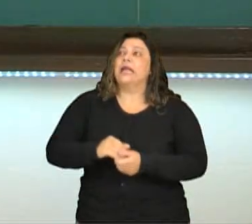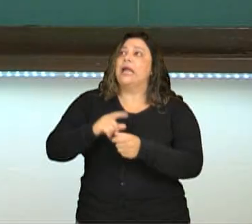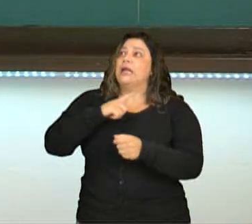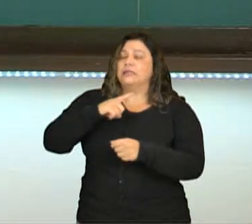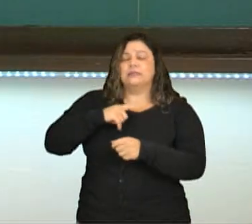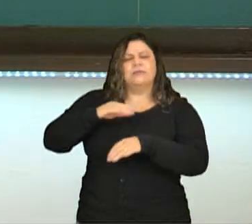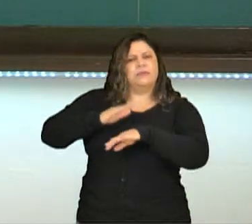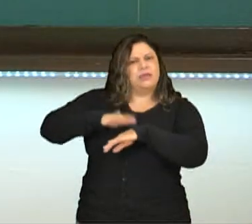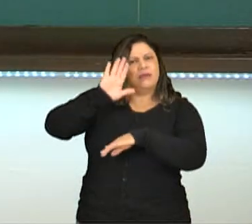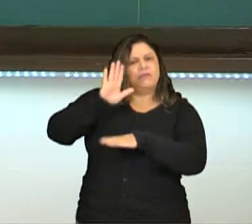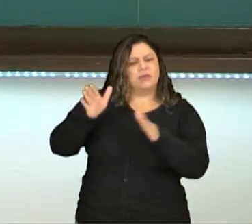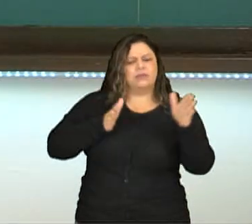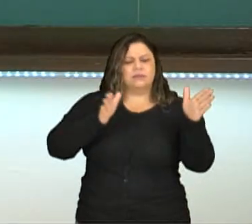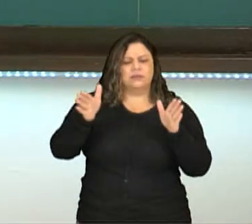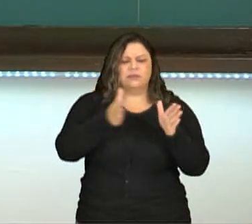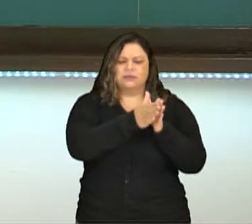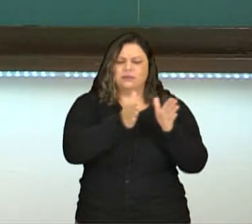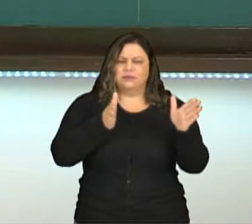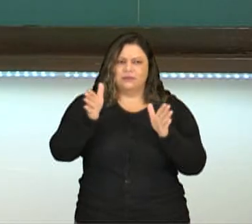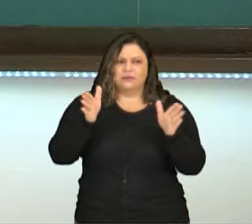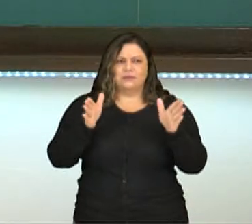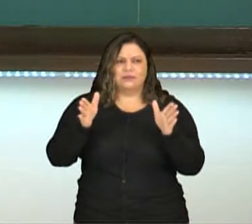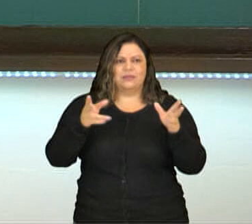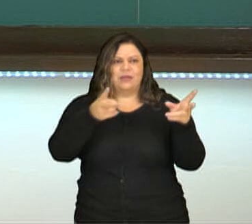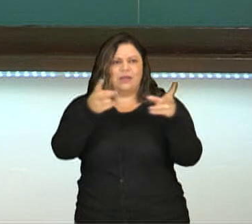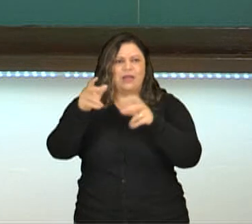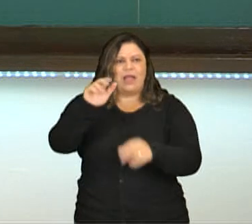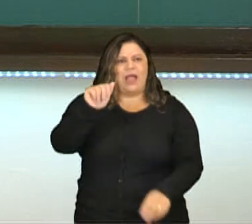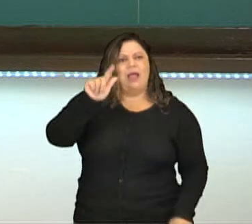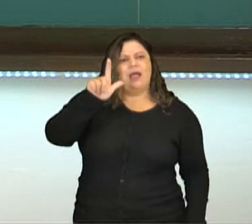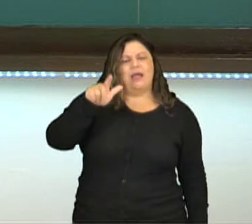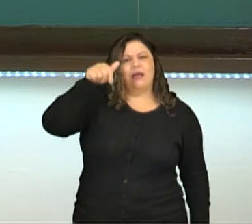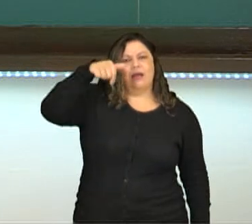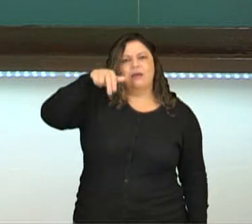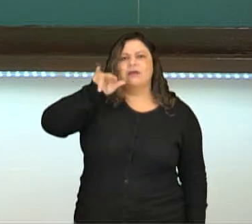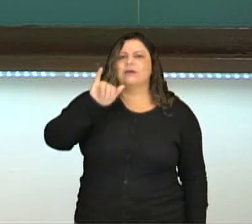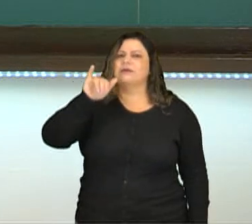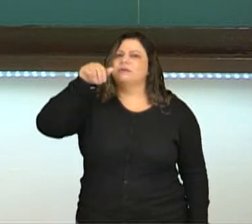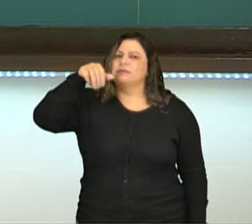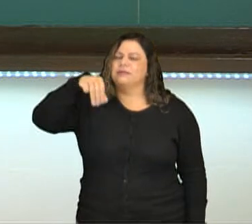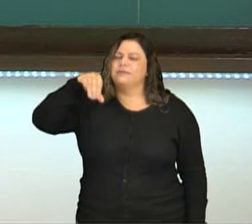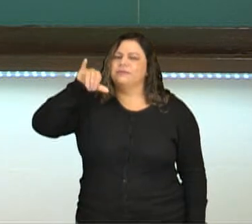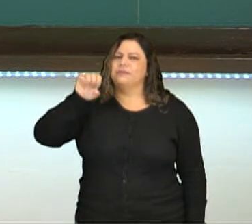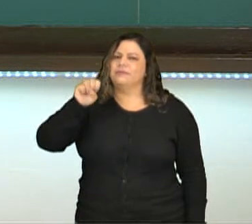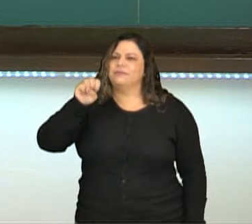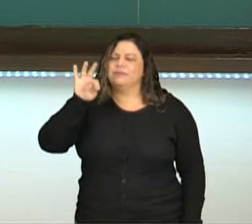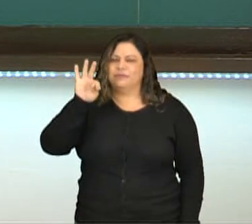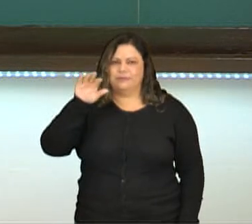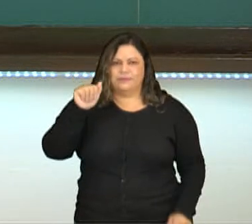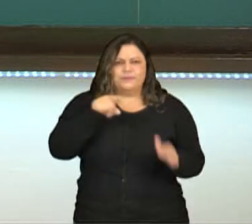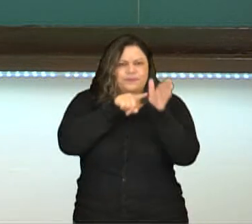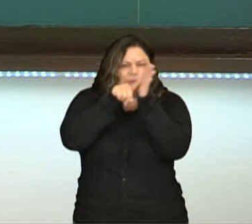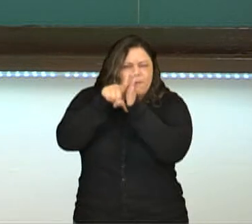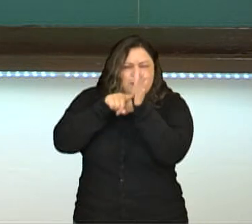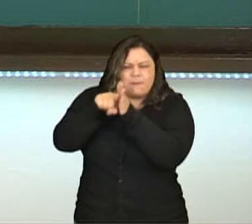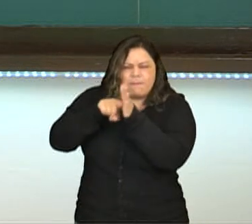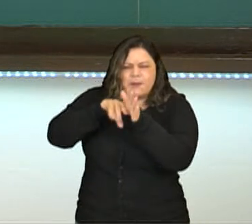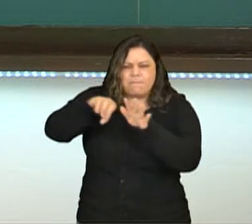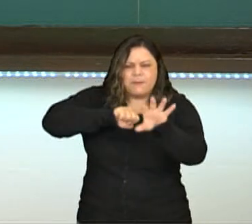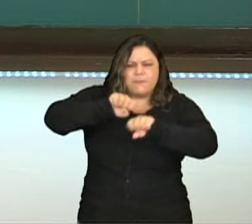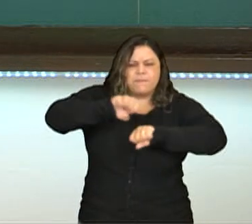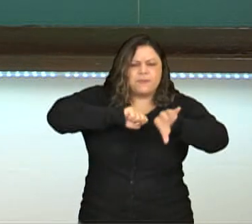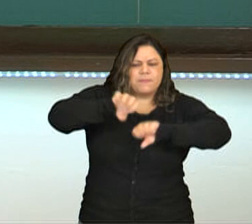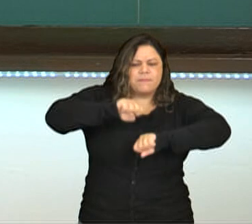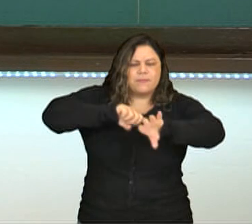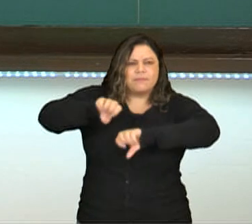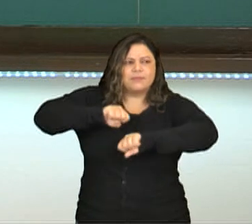esse período é justamente os alquimistas, né? Que eram pesquisadores, né? Que tentavam misturar elementos e tinham muita